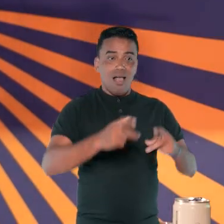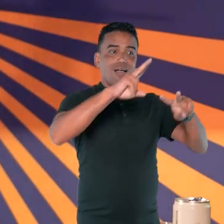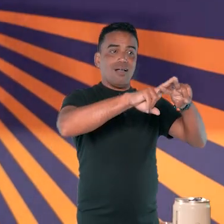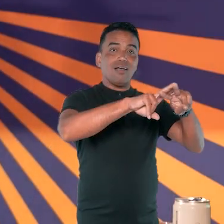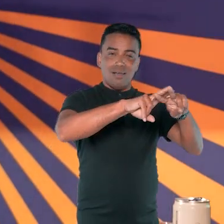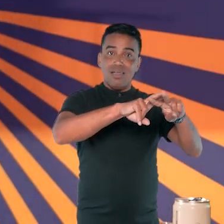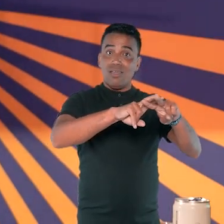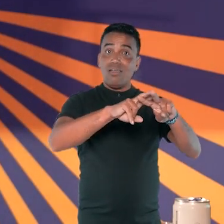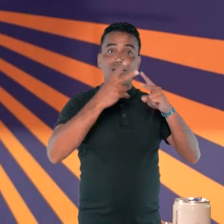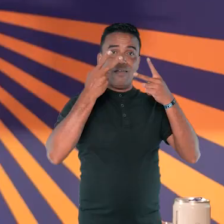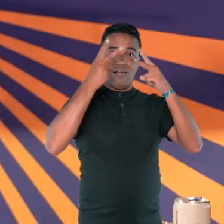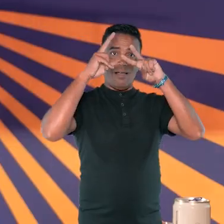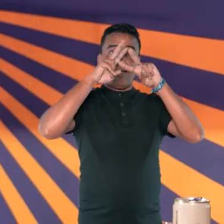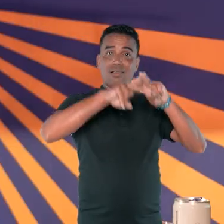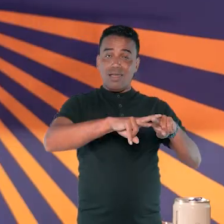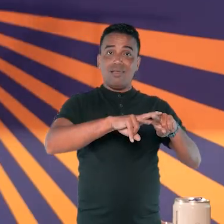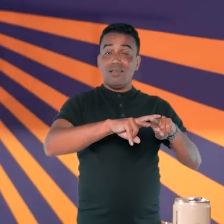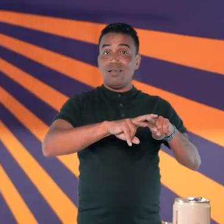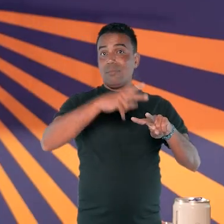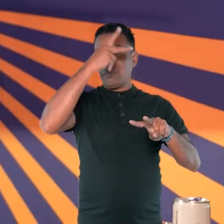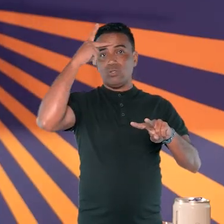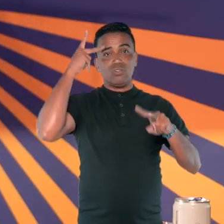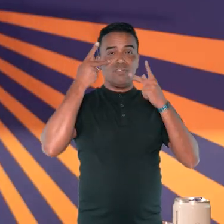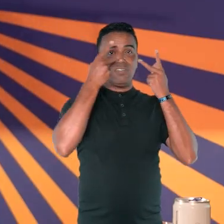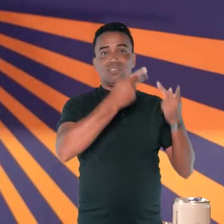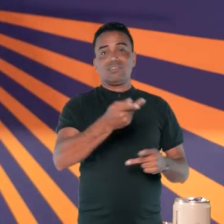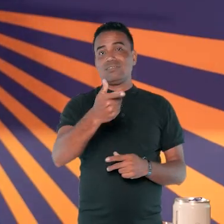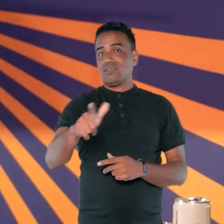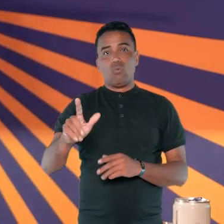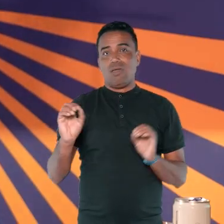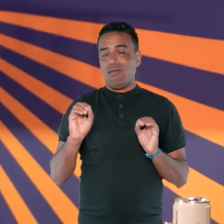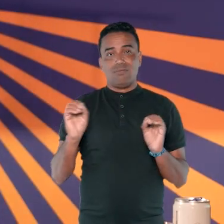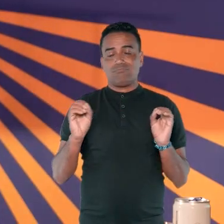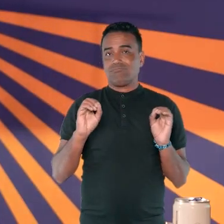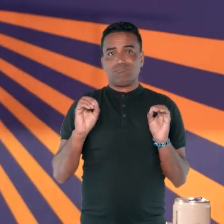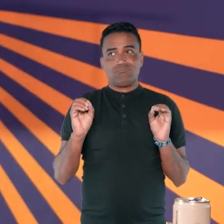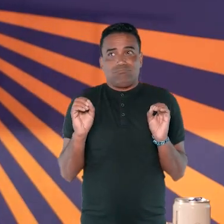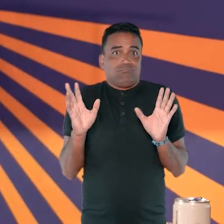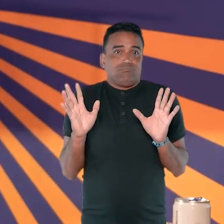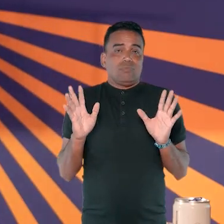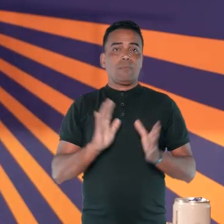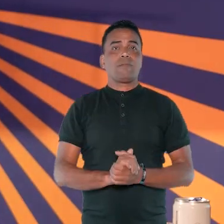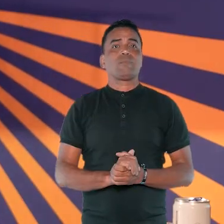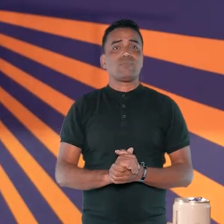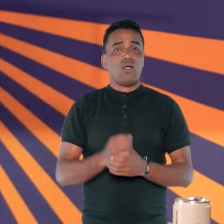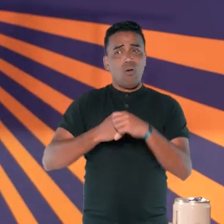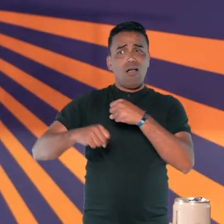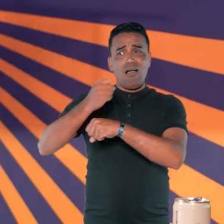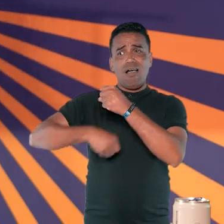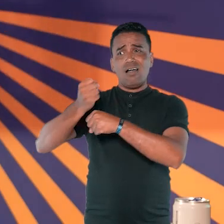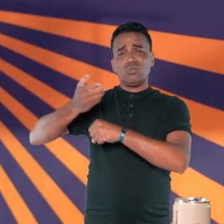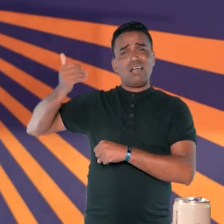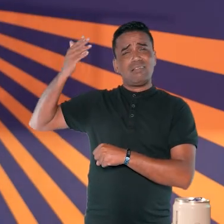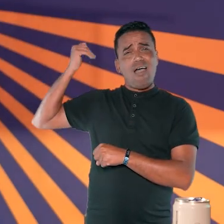claro, a pessoas que não recebem visitas, e alguns que não recebem de jeito nenhum. E, alguns anos atrás, ou